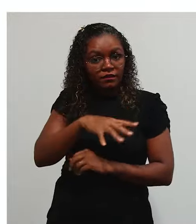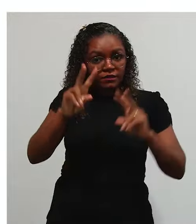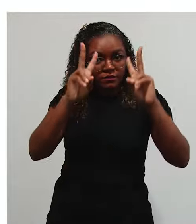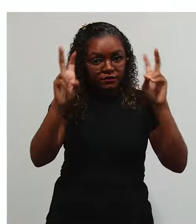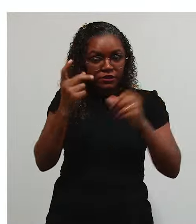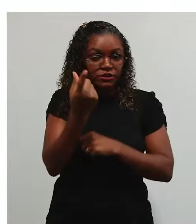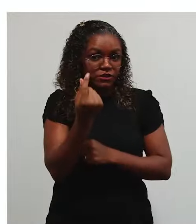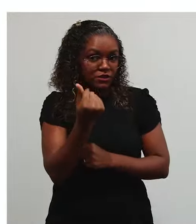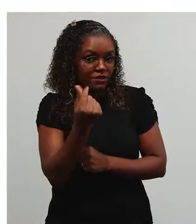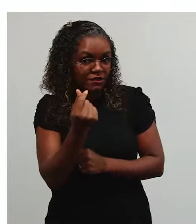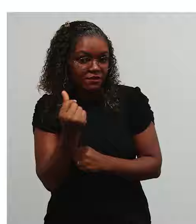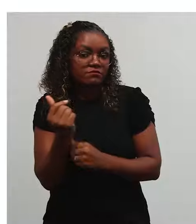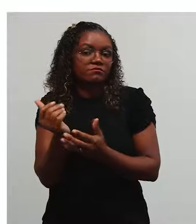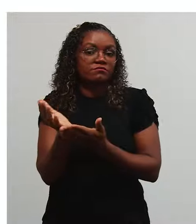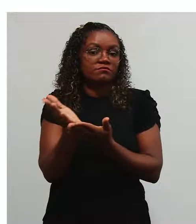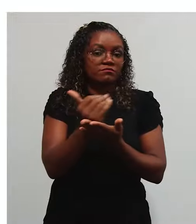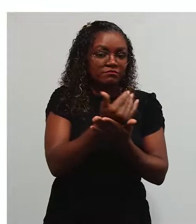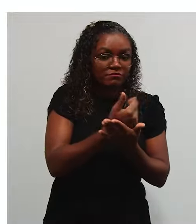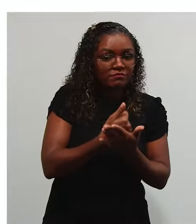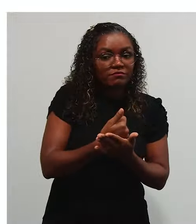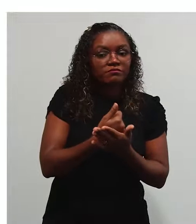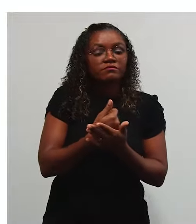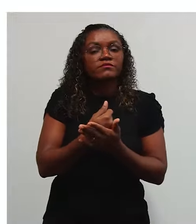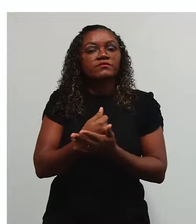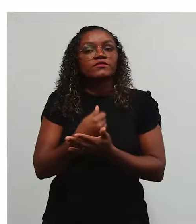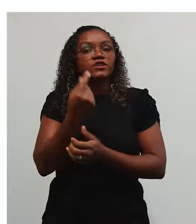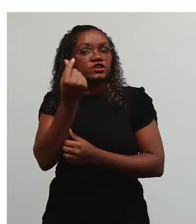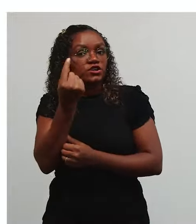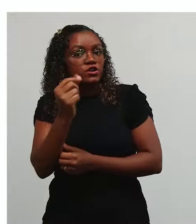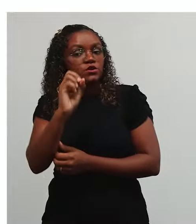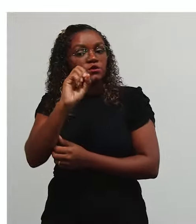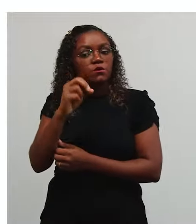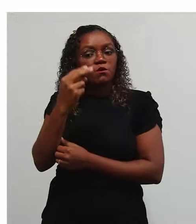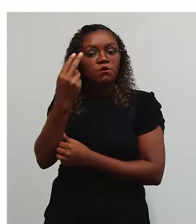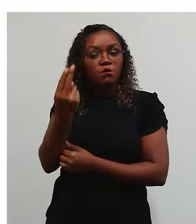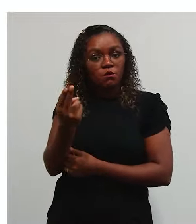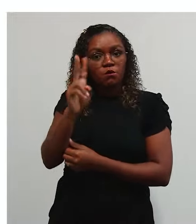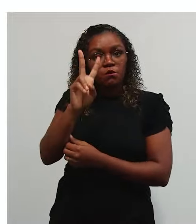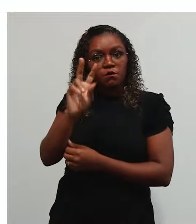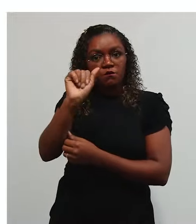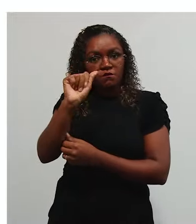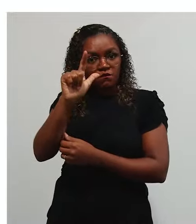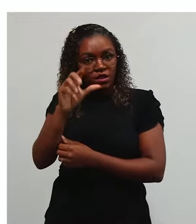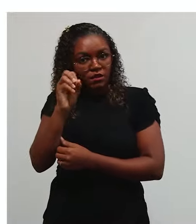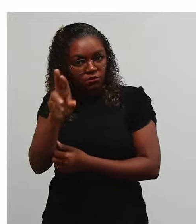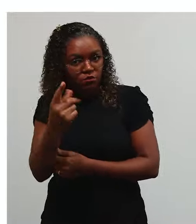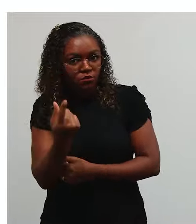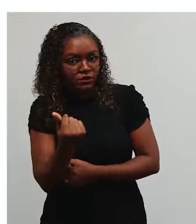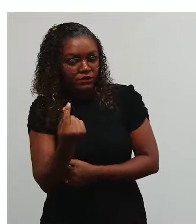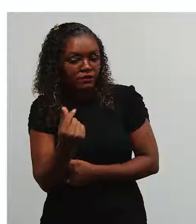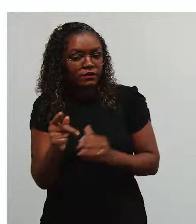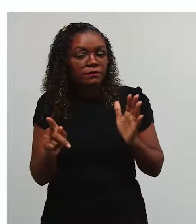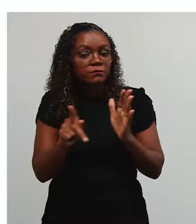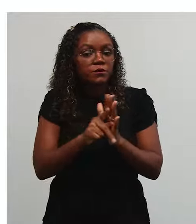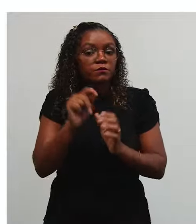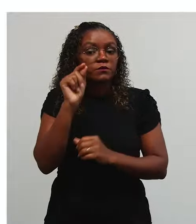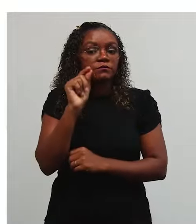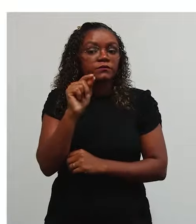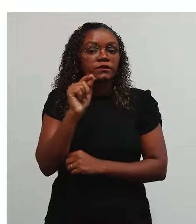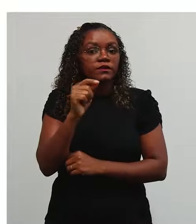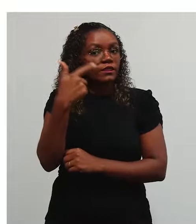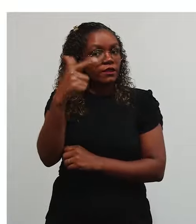de dinheiro compulsória em moeda ou cujo valor nela possa expremir que não